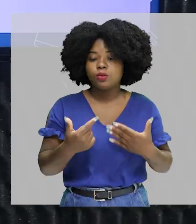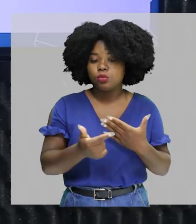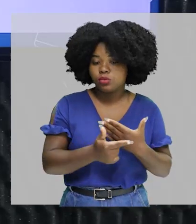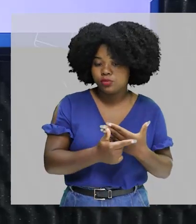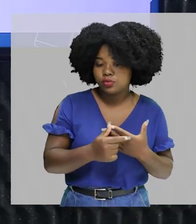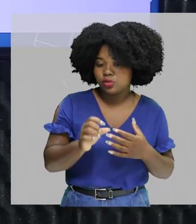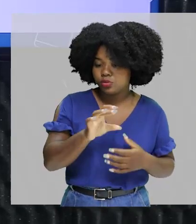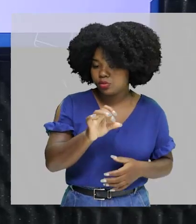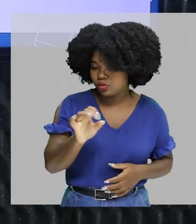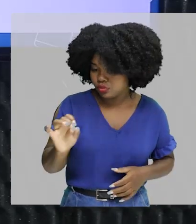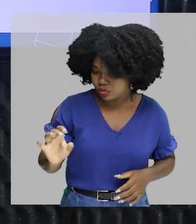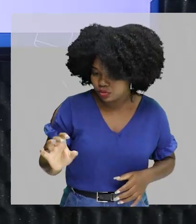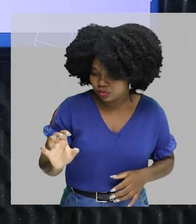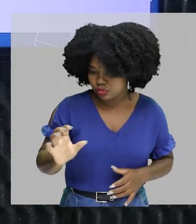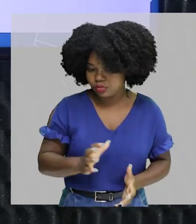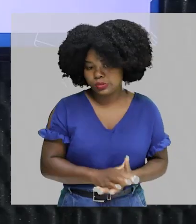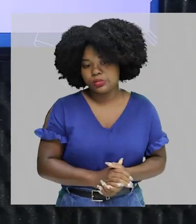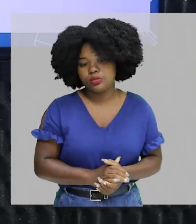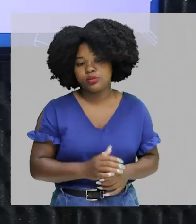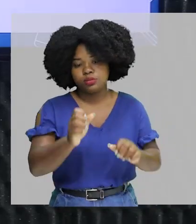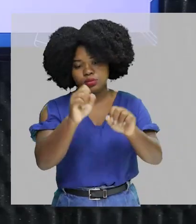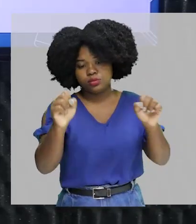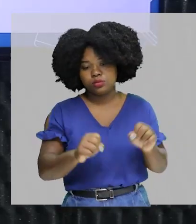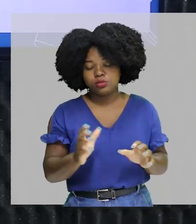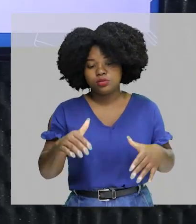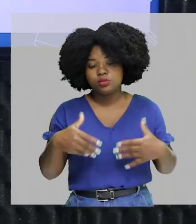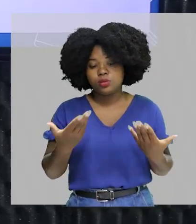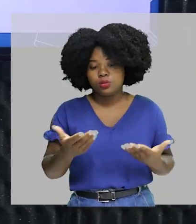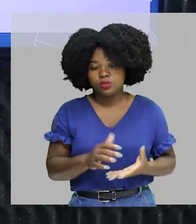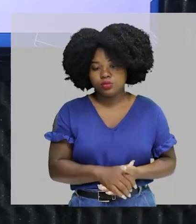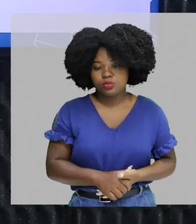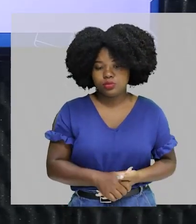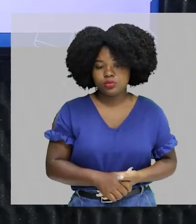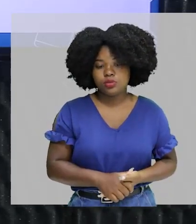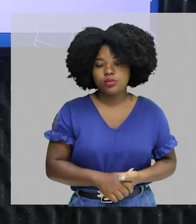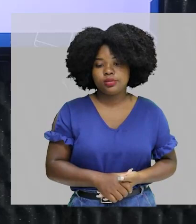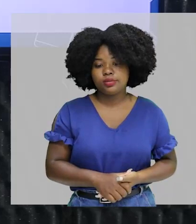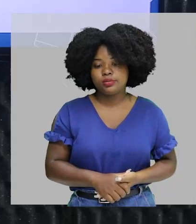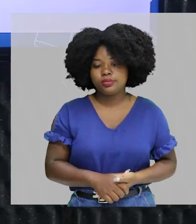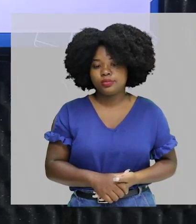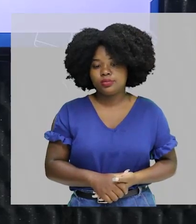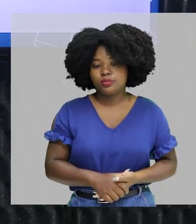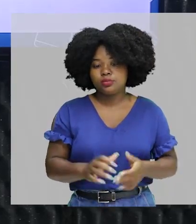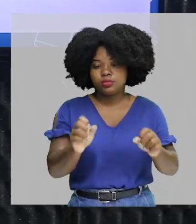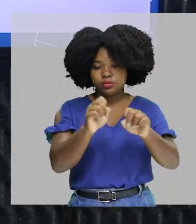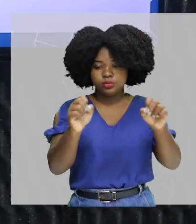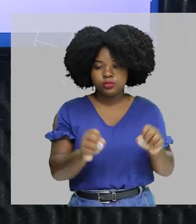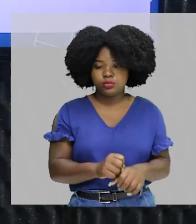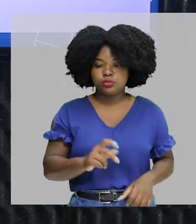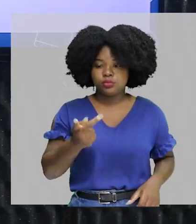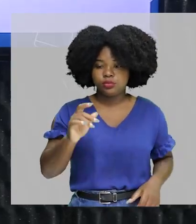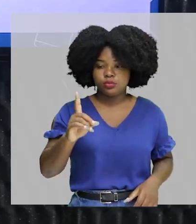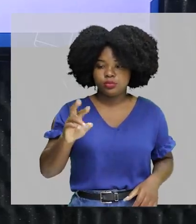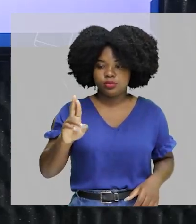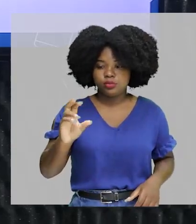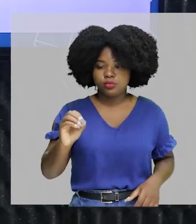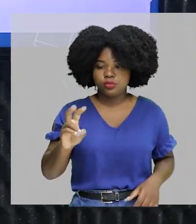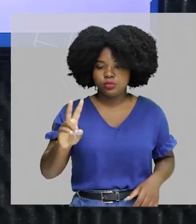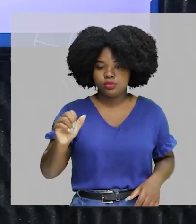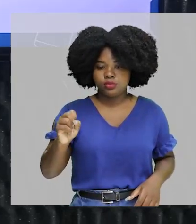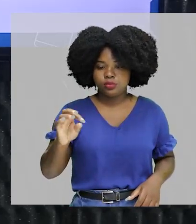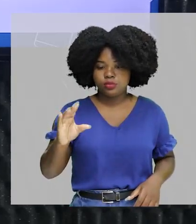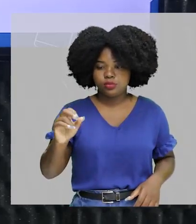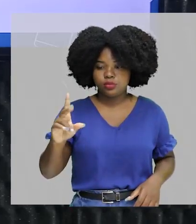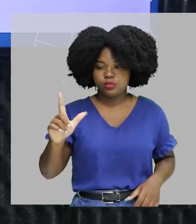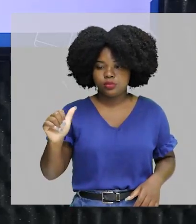do sistema hidrovascular vai ser o quê? Vamos lá. O sistema hidrovascular ou ambulacrar é